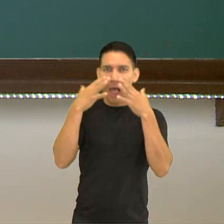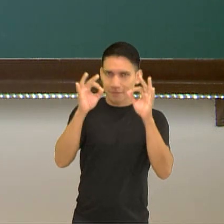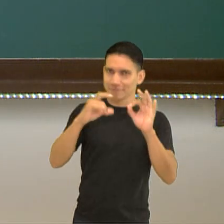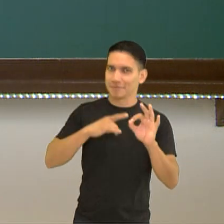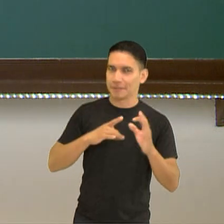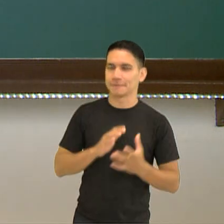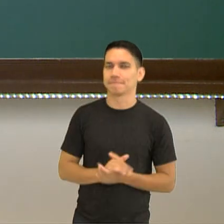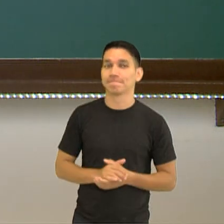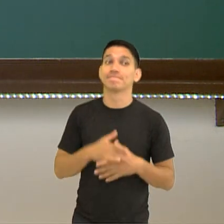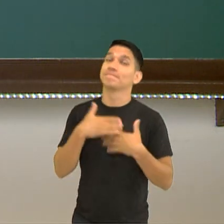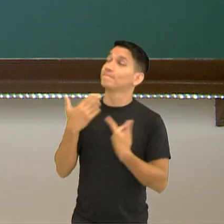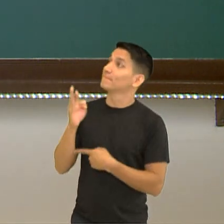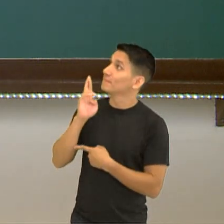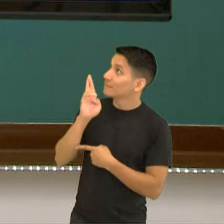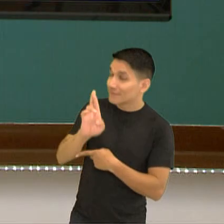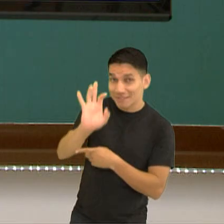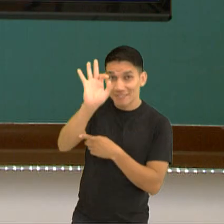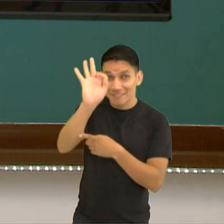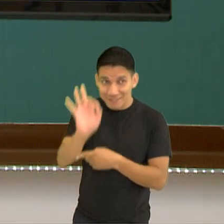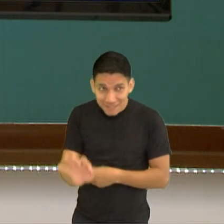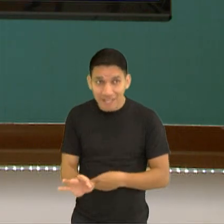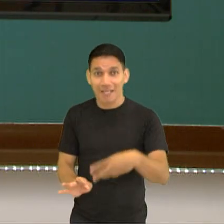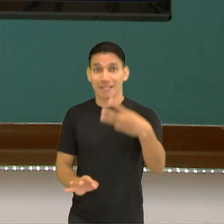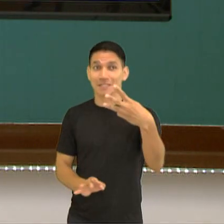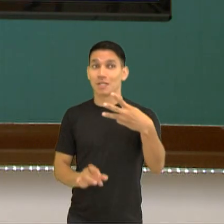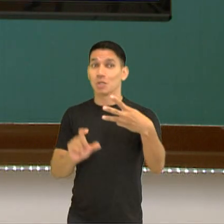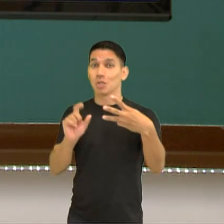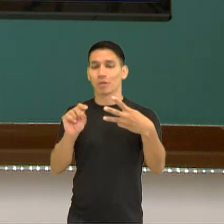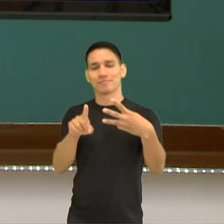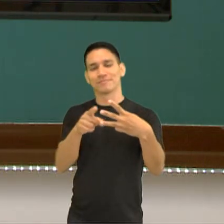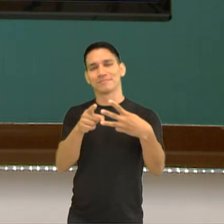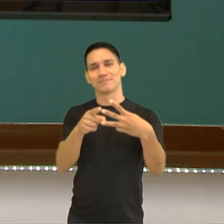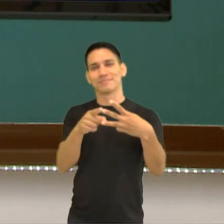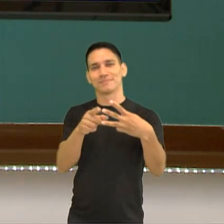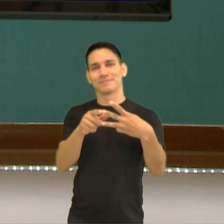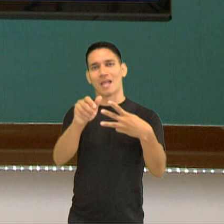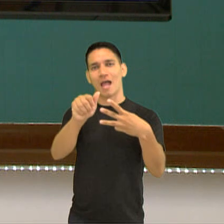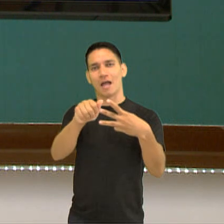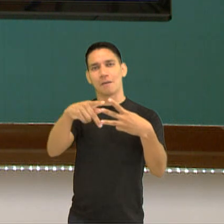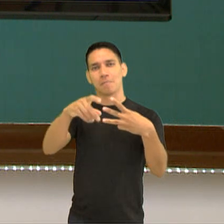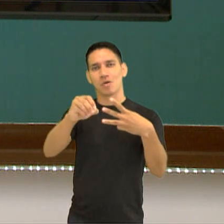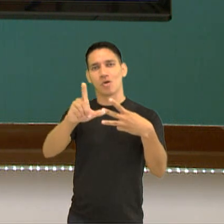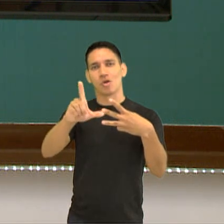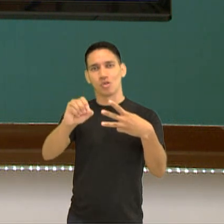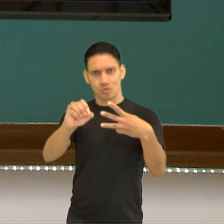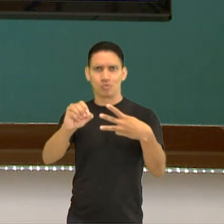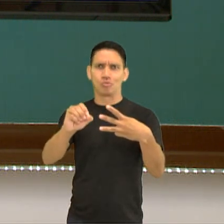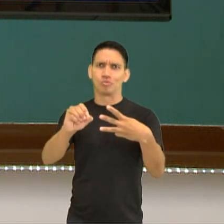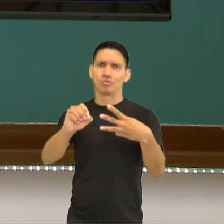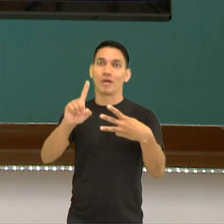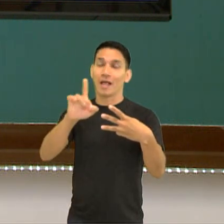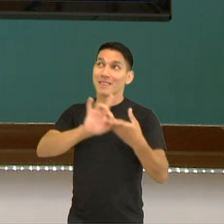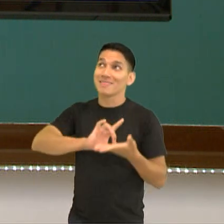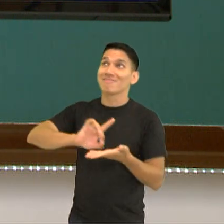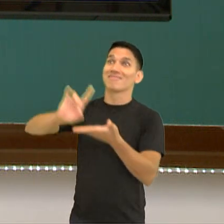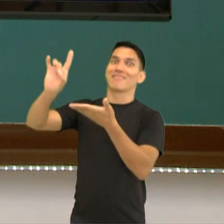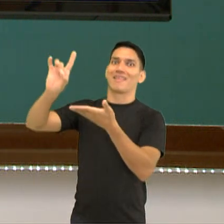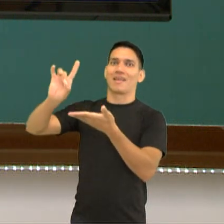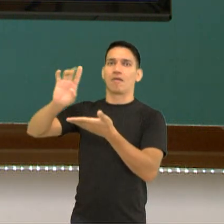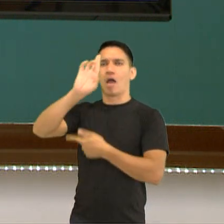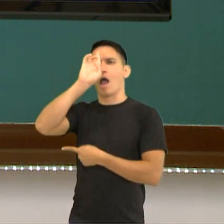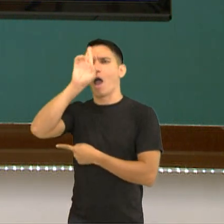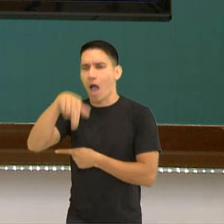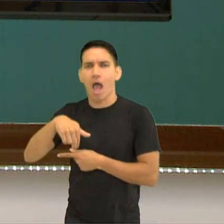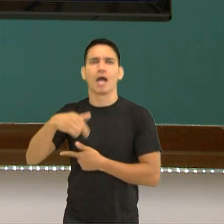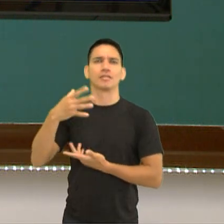atenção. Então, a resposta correta é Apolo Lício, Deus Apolo, Deus da razão,